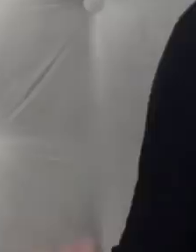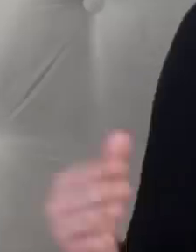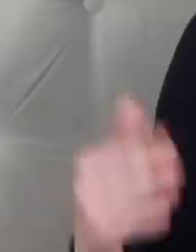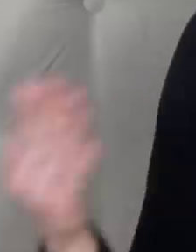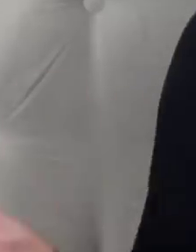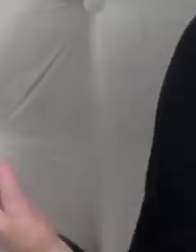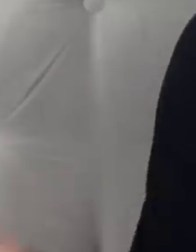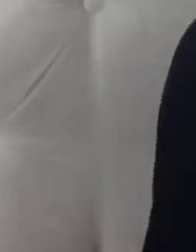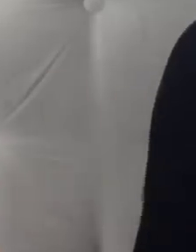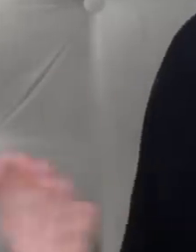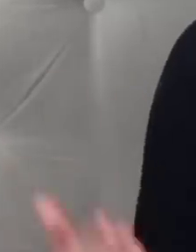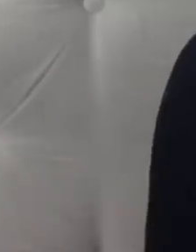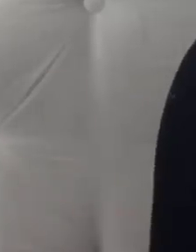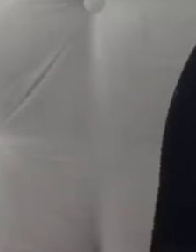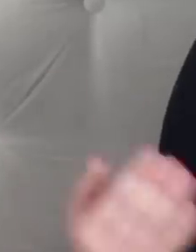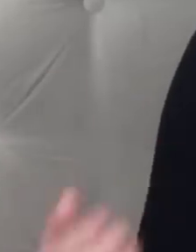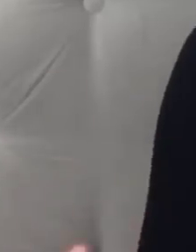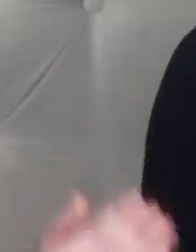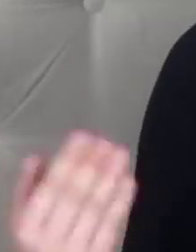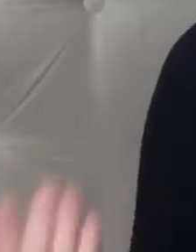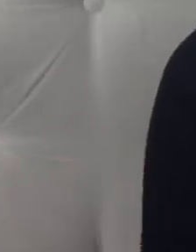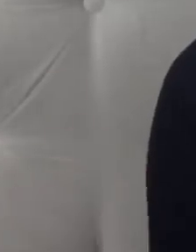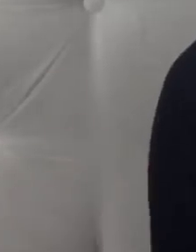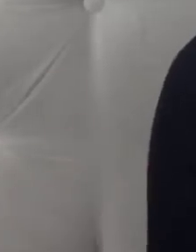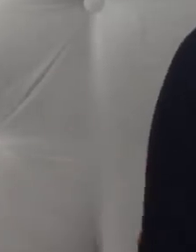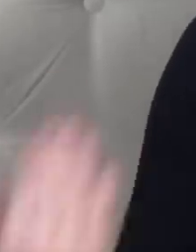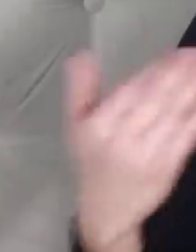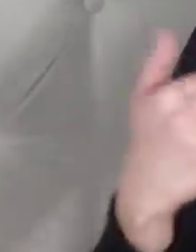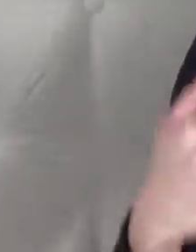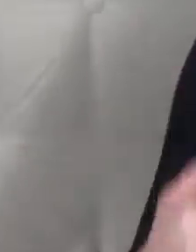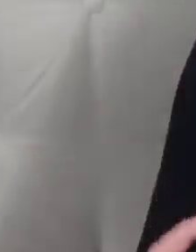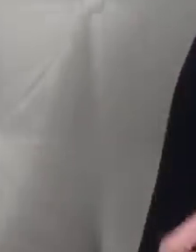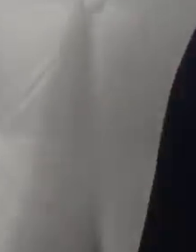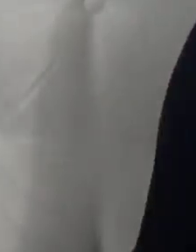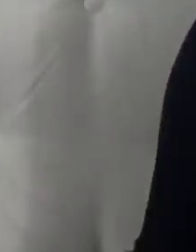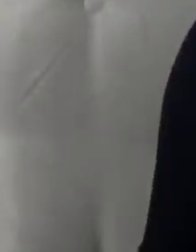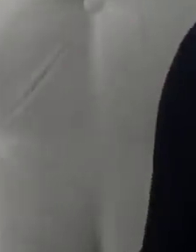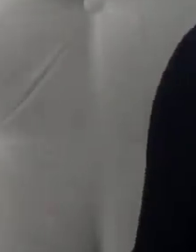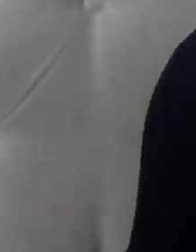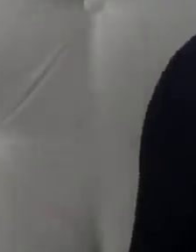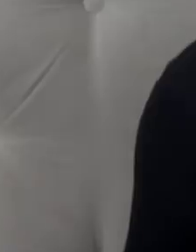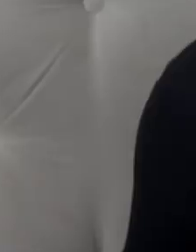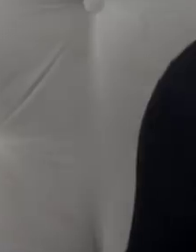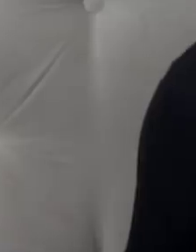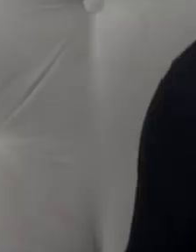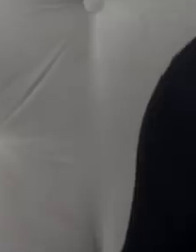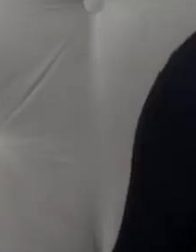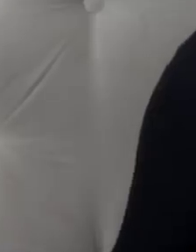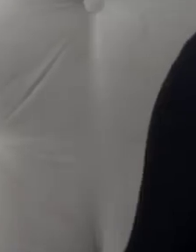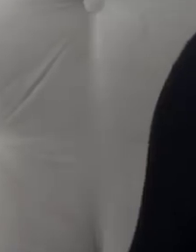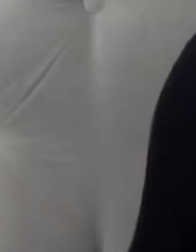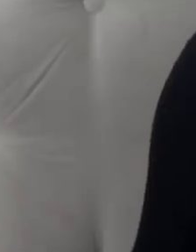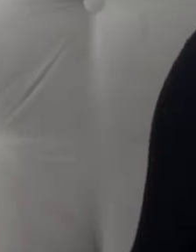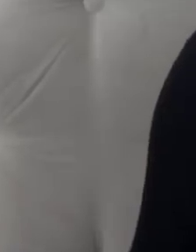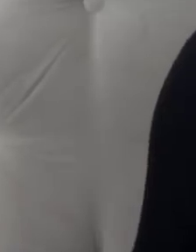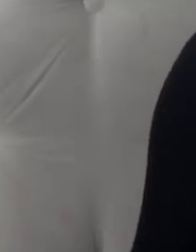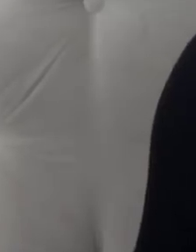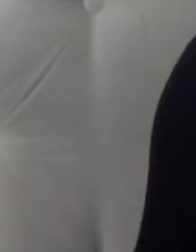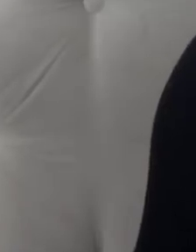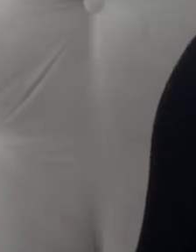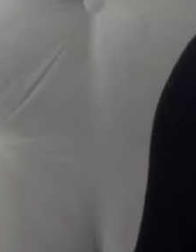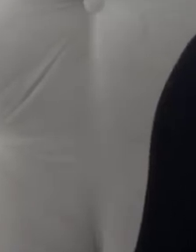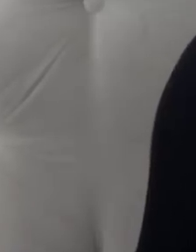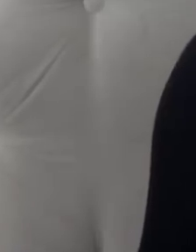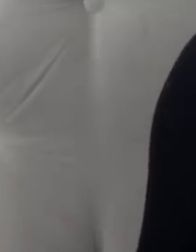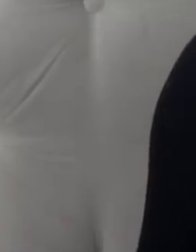fatos. Quem jogou holofote na testemunha foi a Folha de São Paulo. Quem a convocou foi o senador Alessandro Vieira. Como seria possível